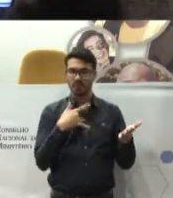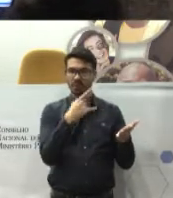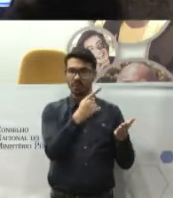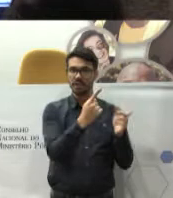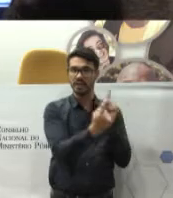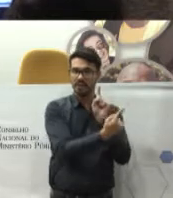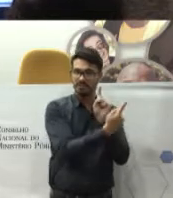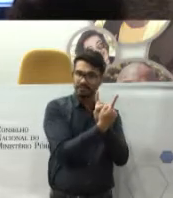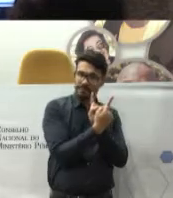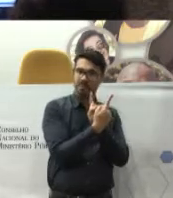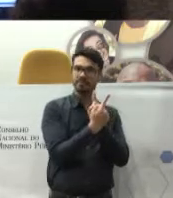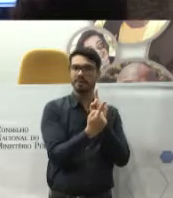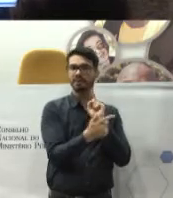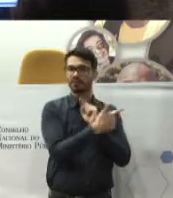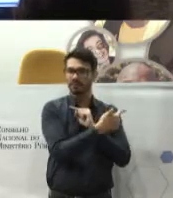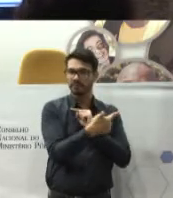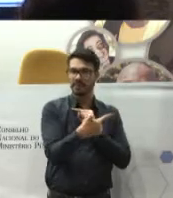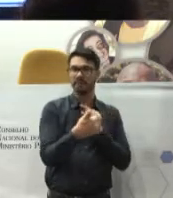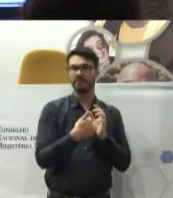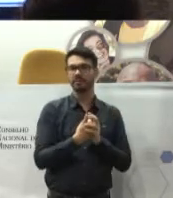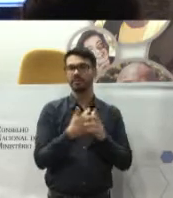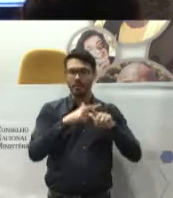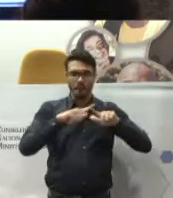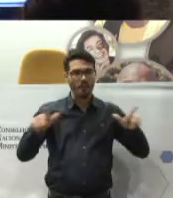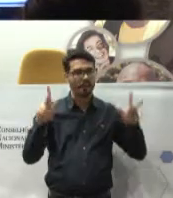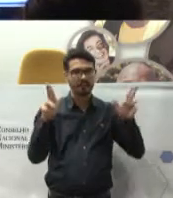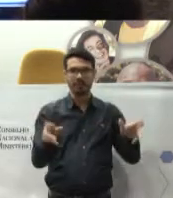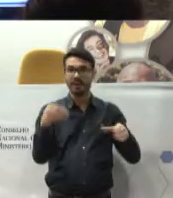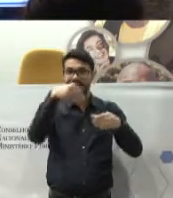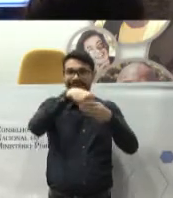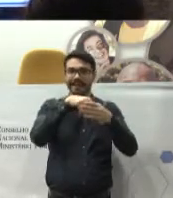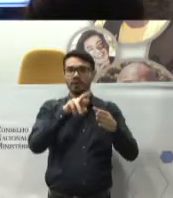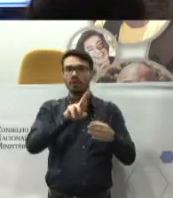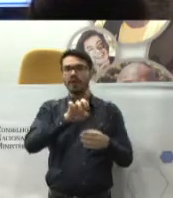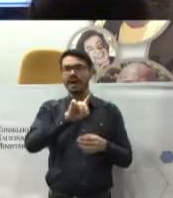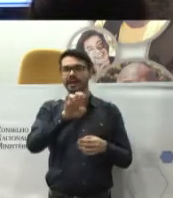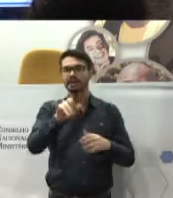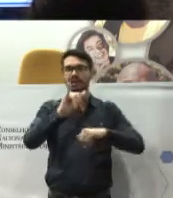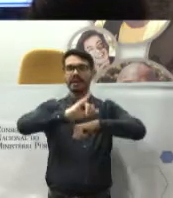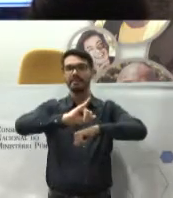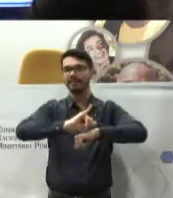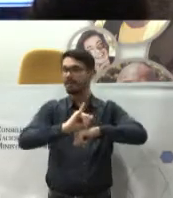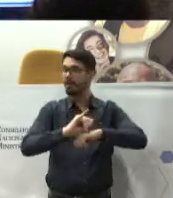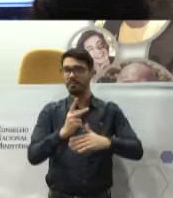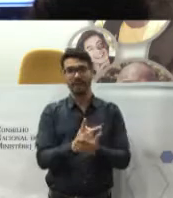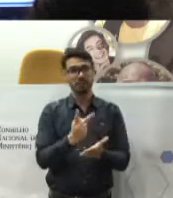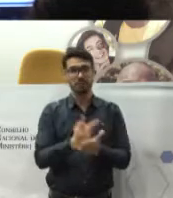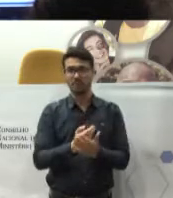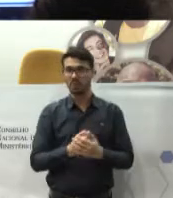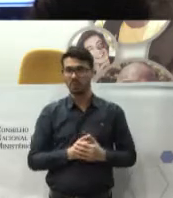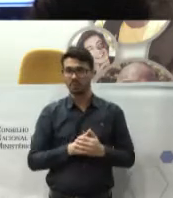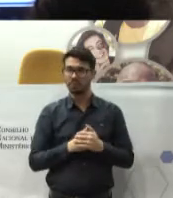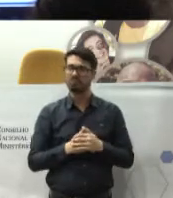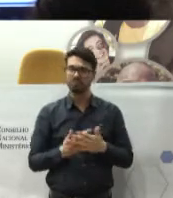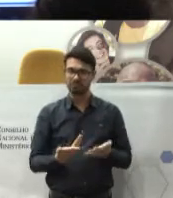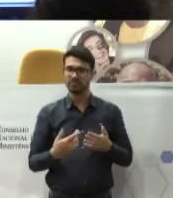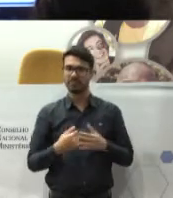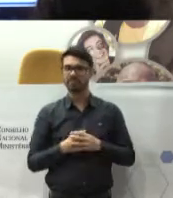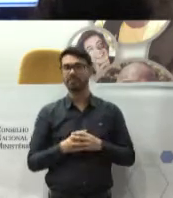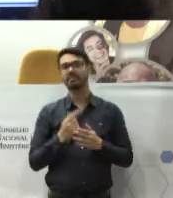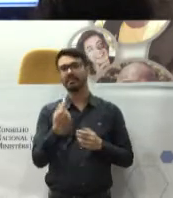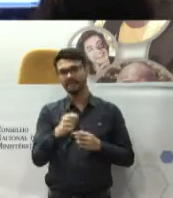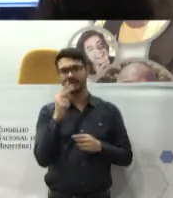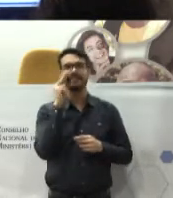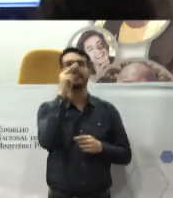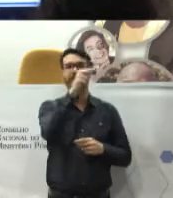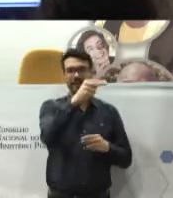médico especialista, você tem vazio sanitário dentro da rede, em grandes centros urbanos. Identificar onde é que está esse vazio para corrigir. Se